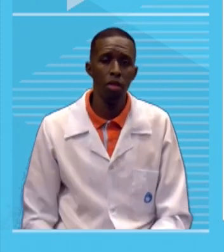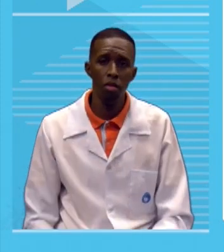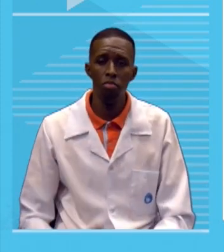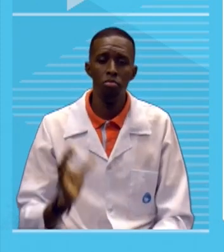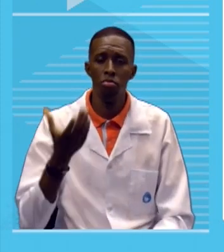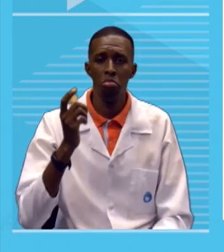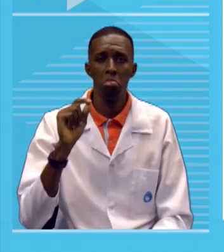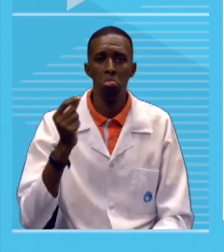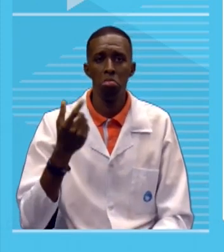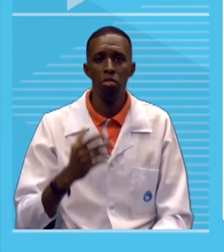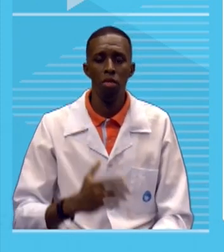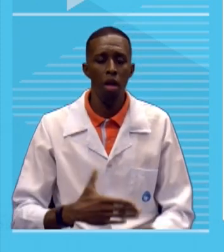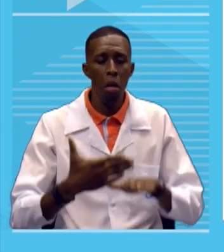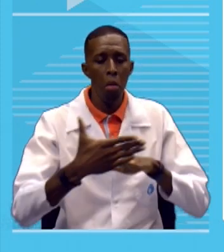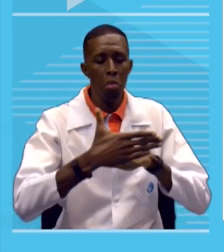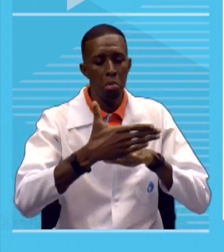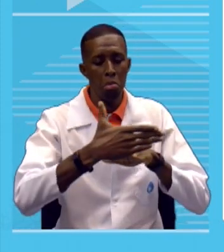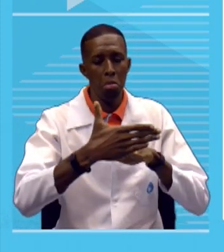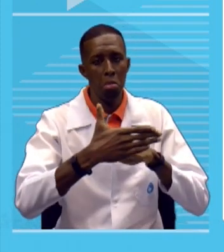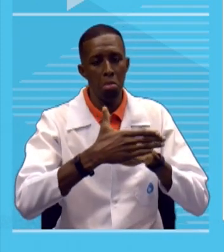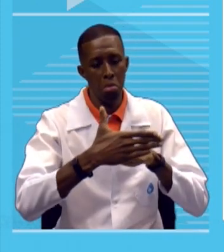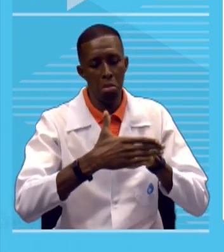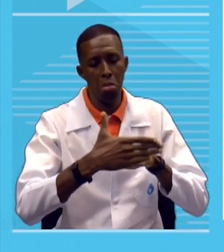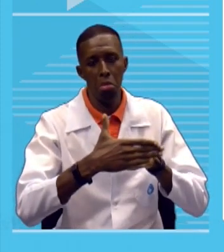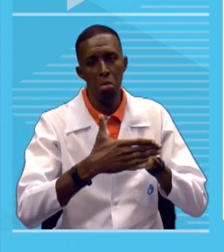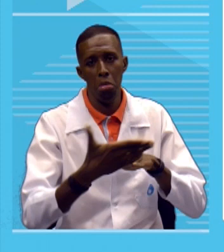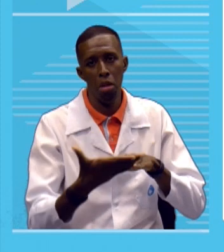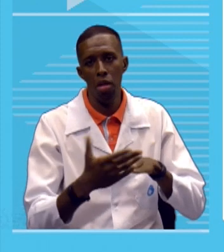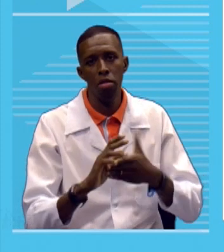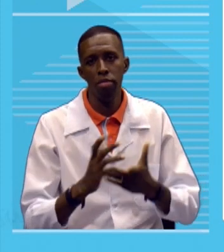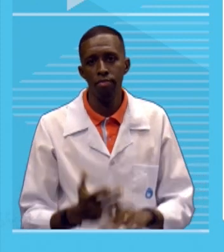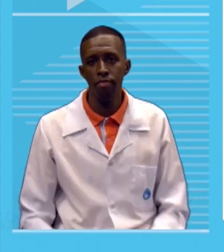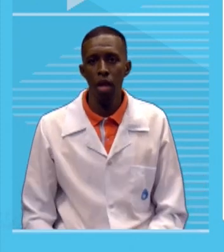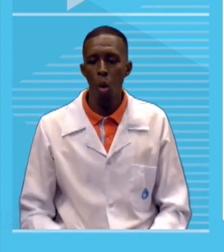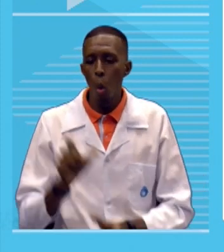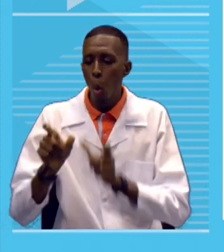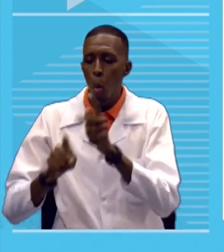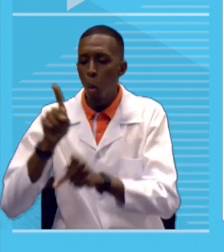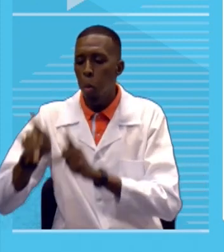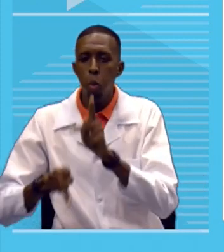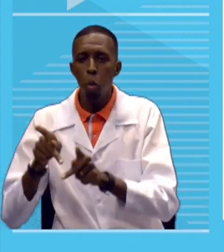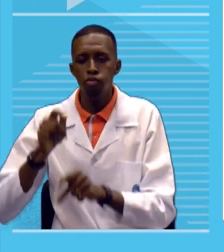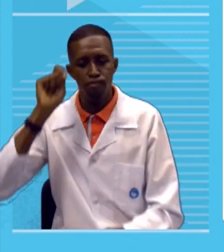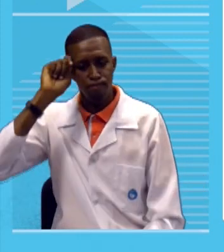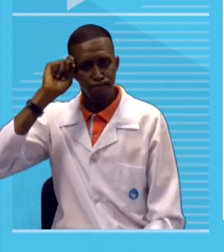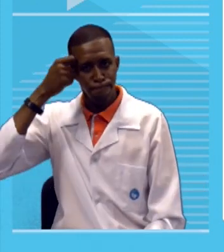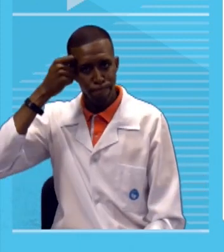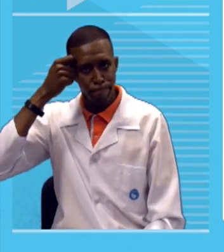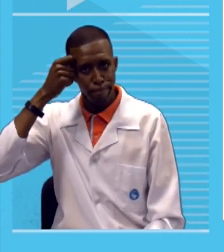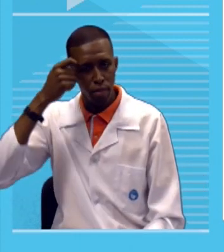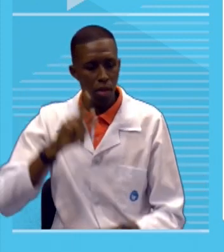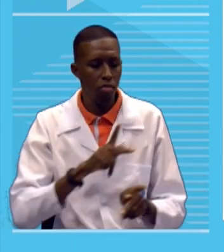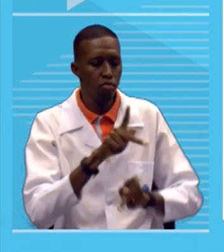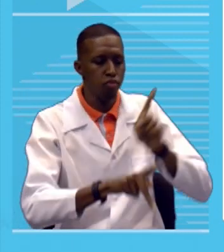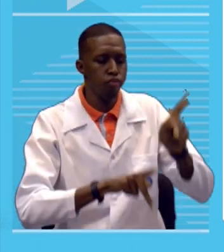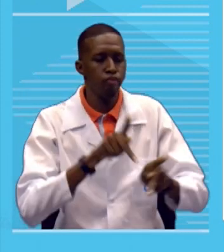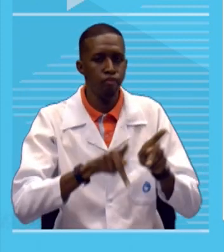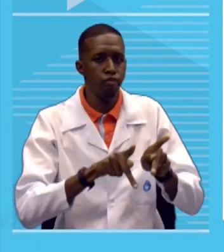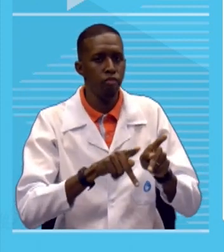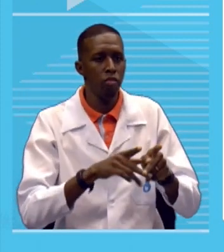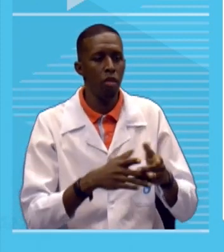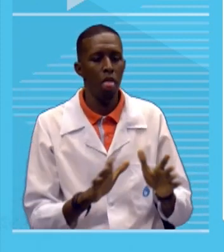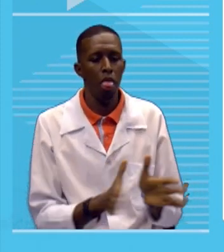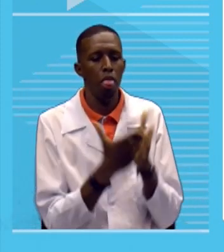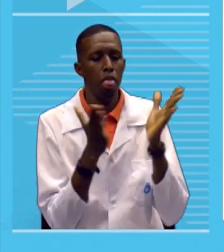não combinava nem com gente preta, nem com gente pobre. Então essas pessoas eram enviadas para as periferias, para os lugares